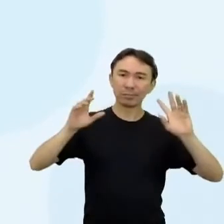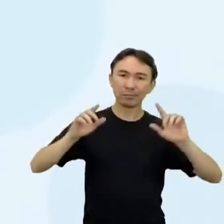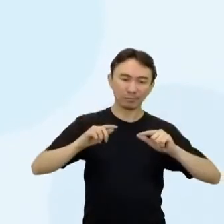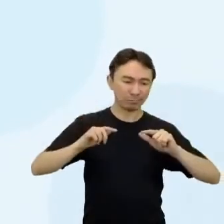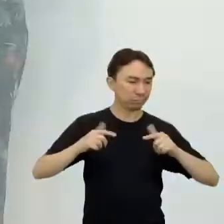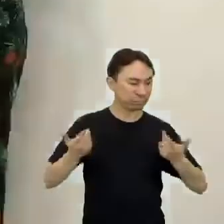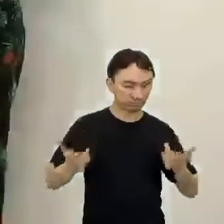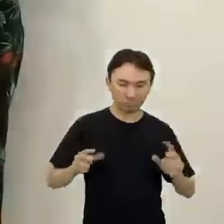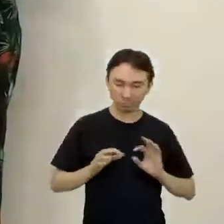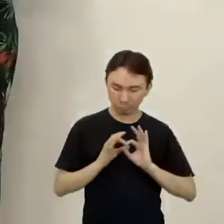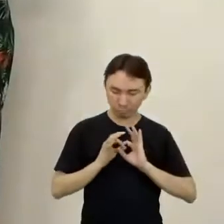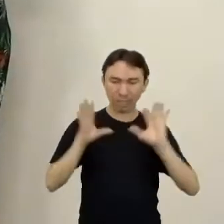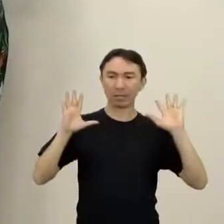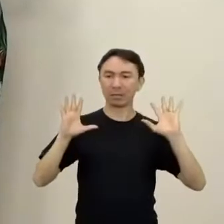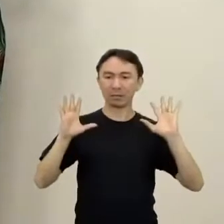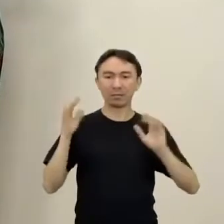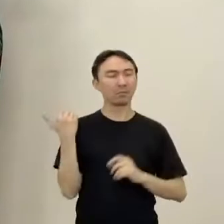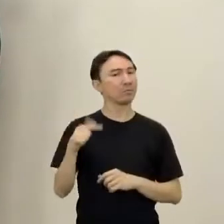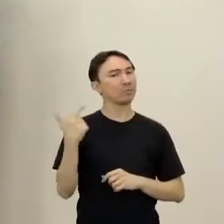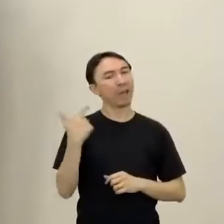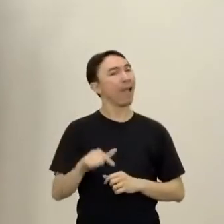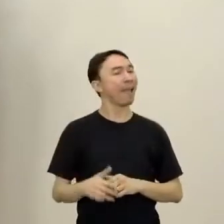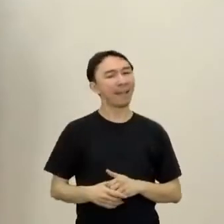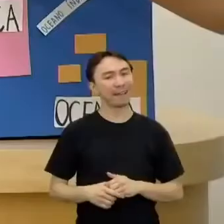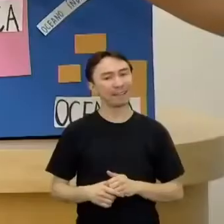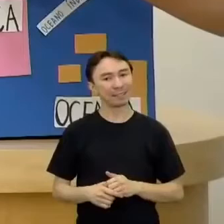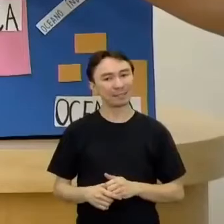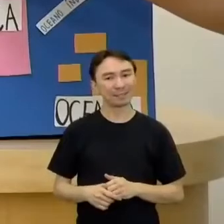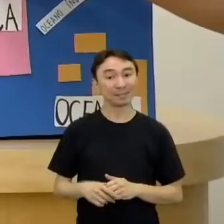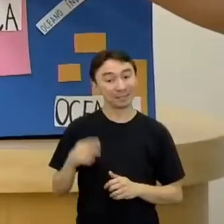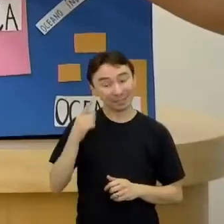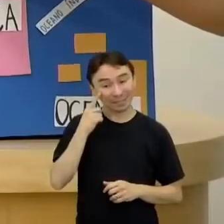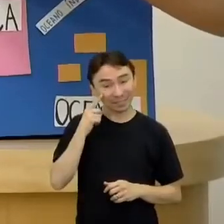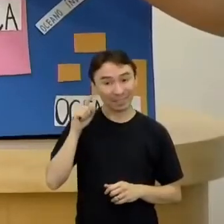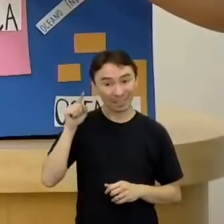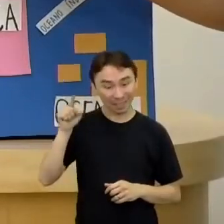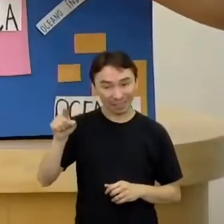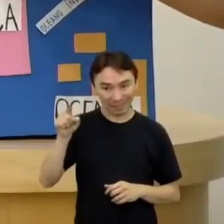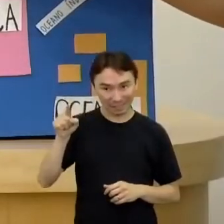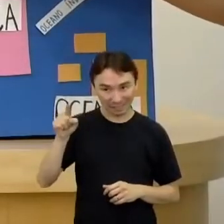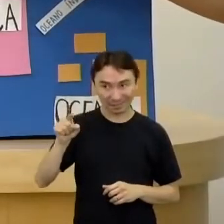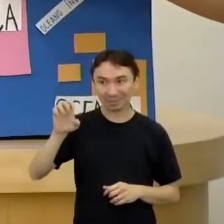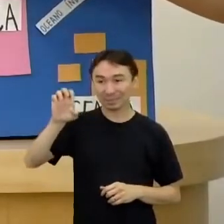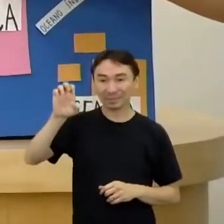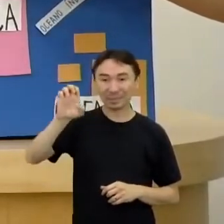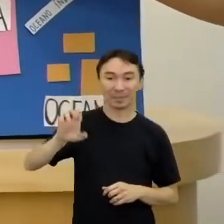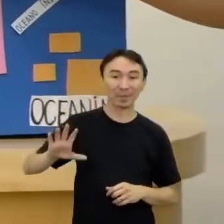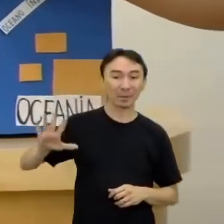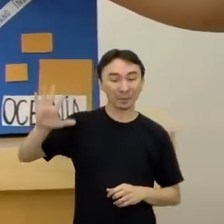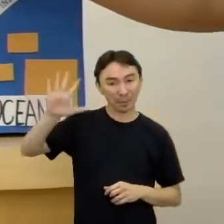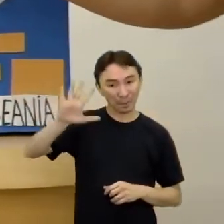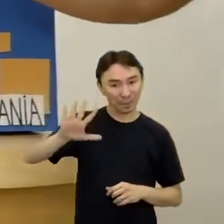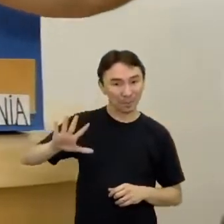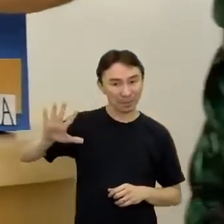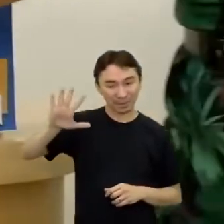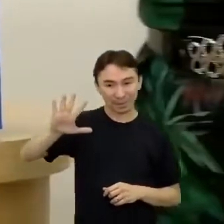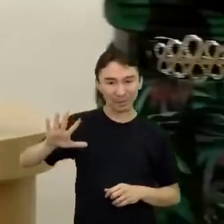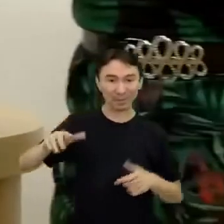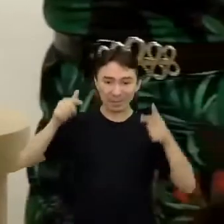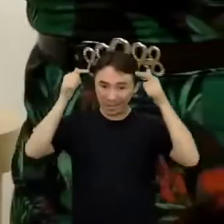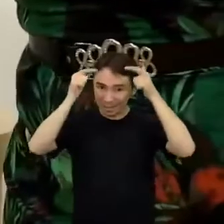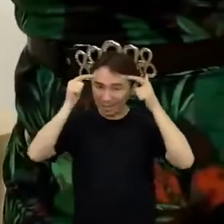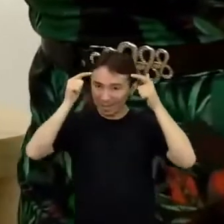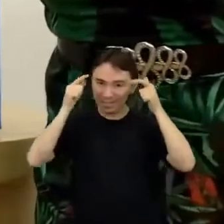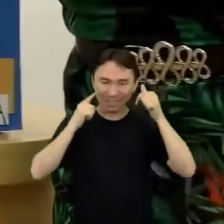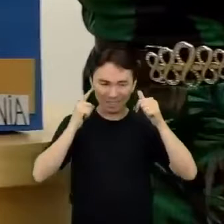voltar aqui no meu mapa mental. Olha só, aqui da Europa, né, o rei, ele estava controlando tudo